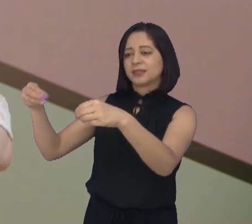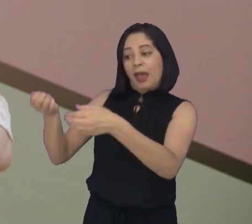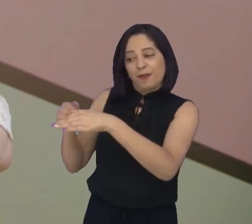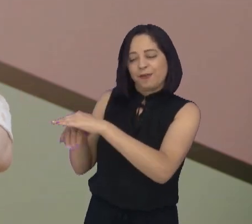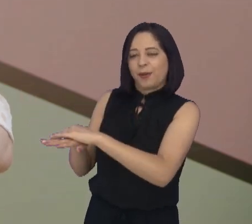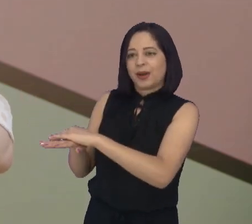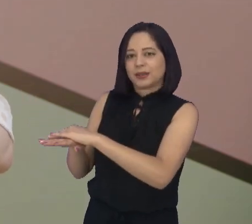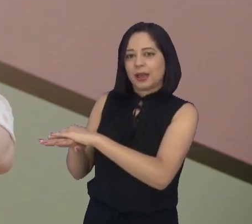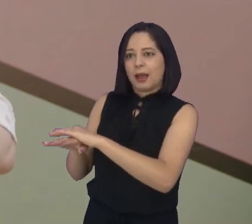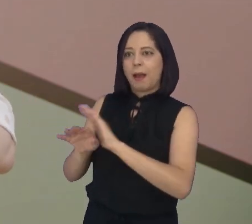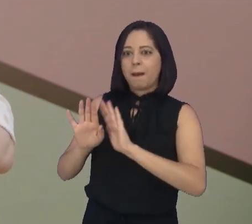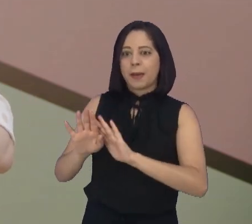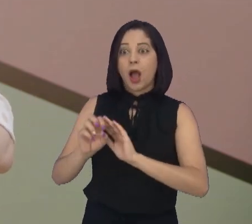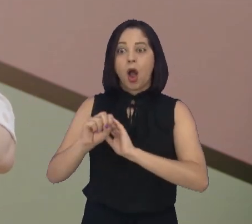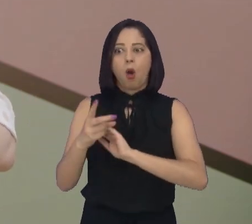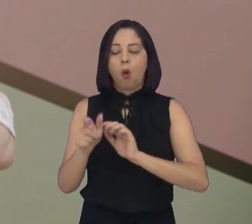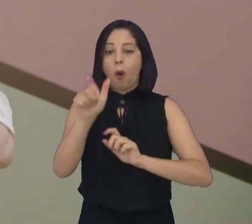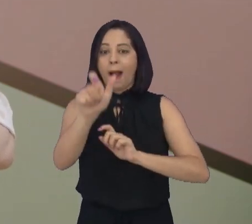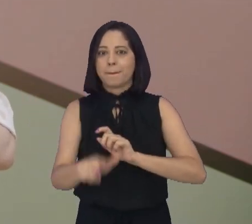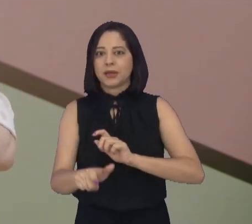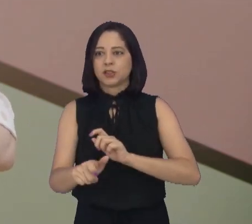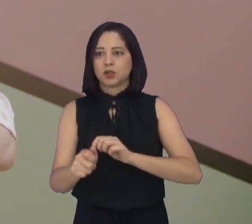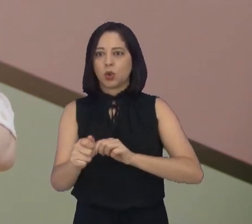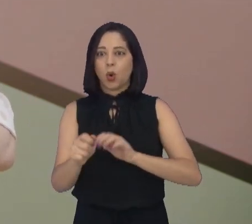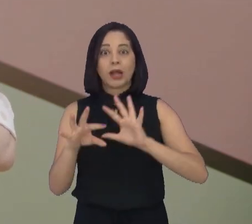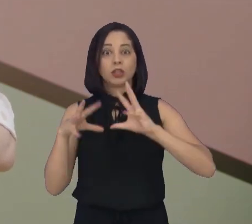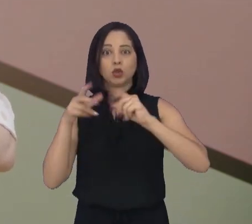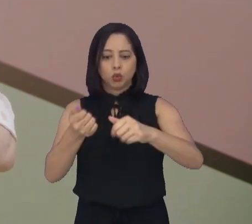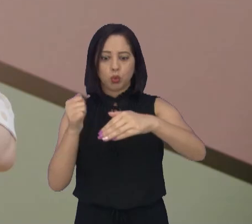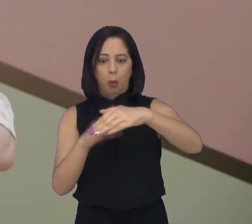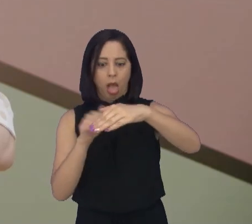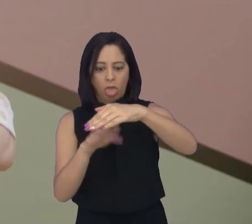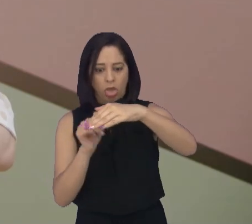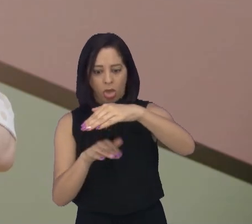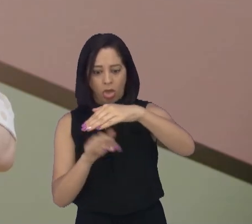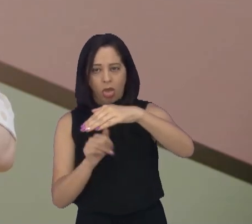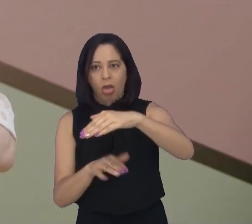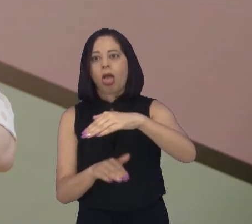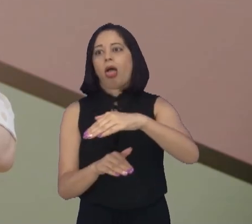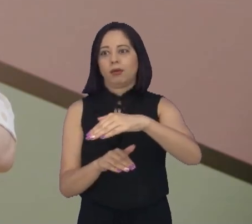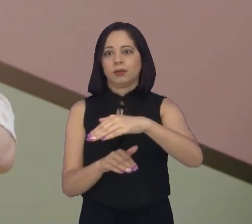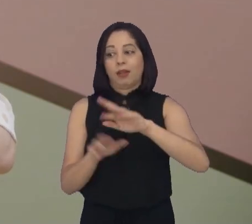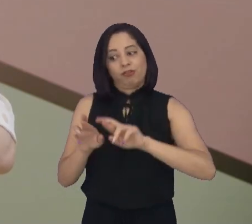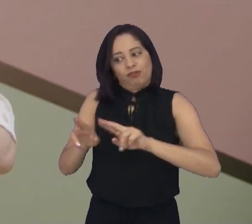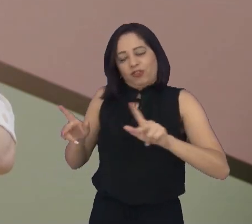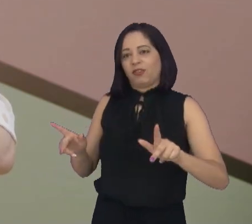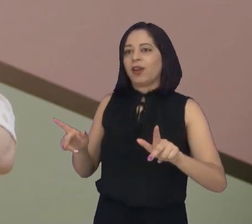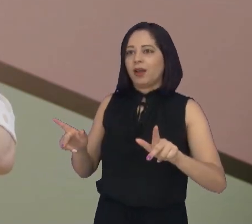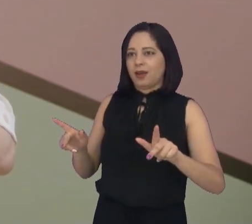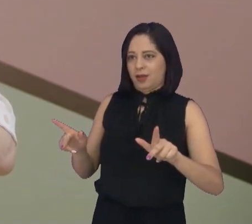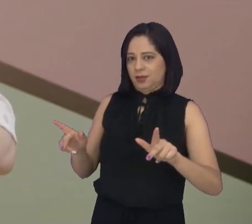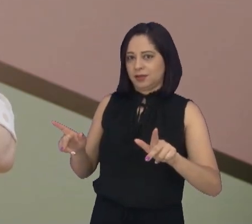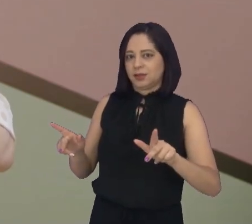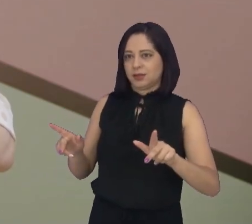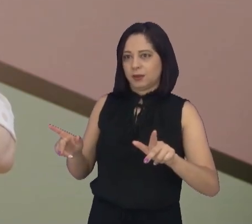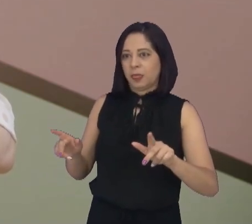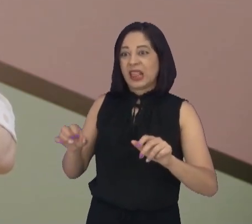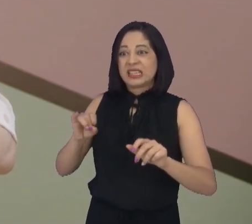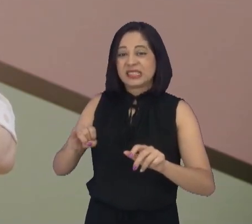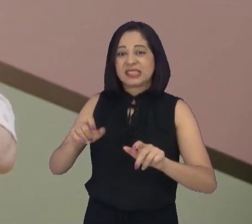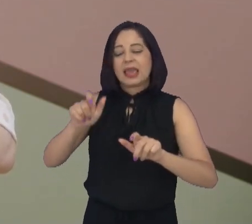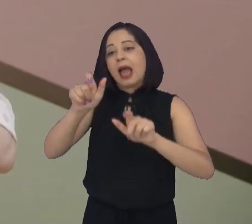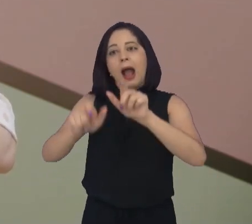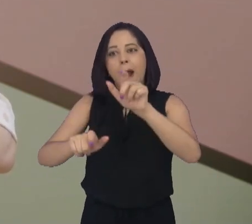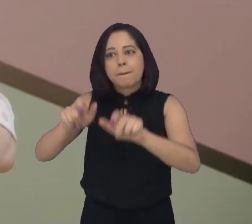de guardar coisas que não têm utilidade, né? Então, assim, quando existe essa tendência, a pessoa